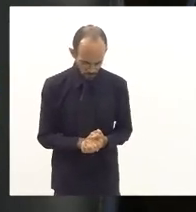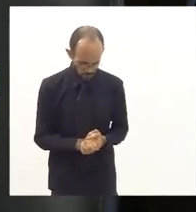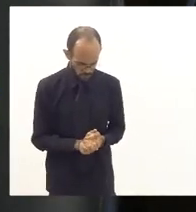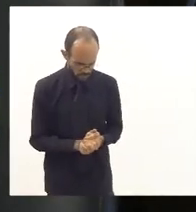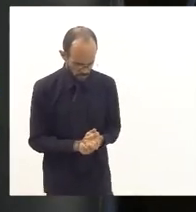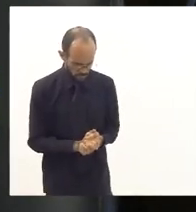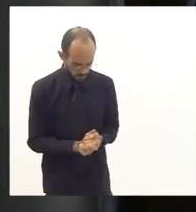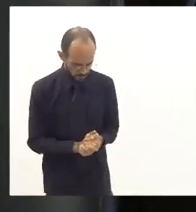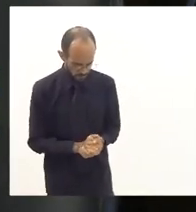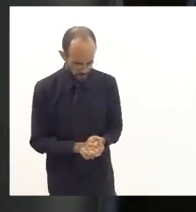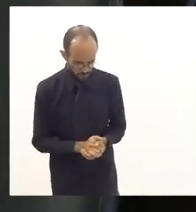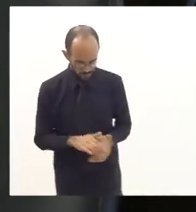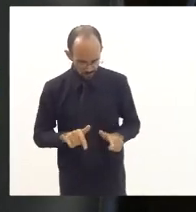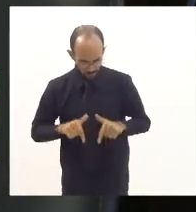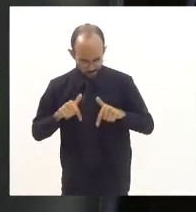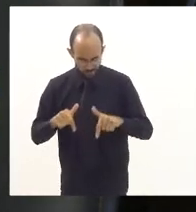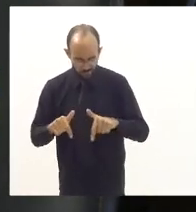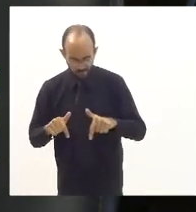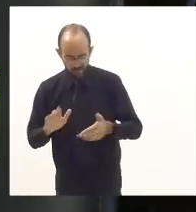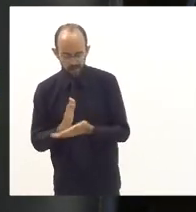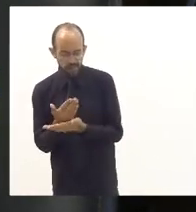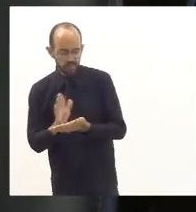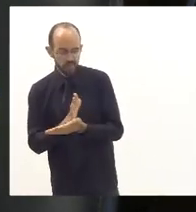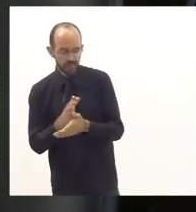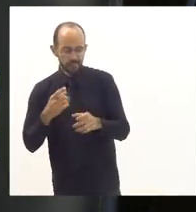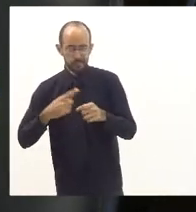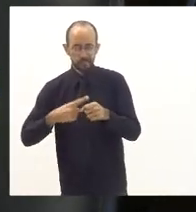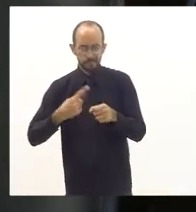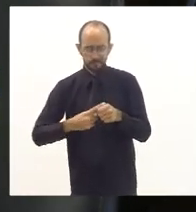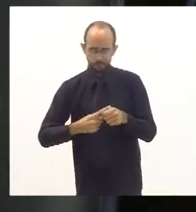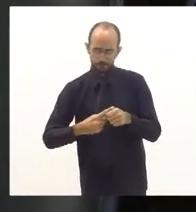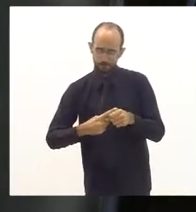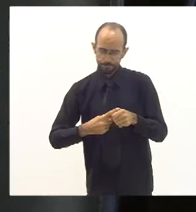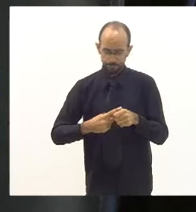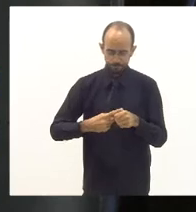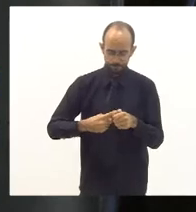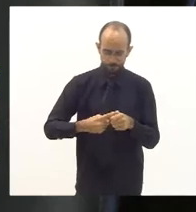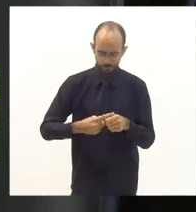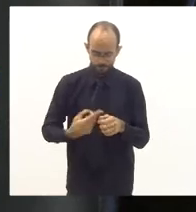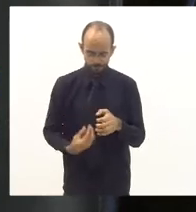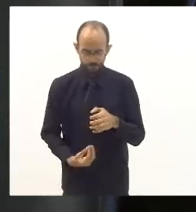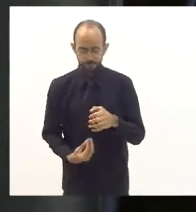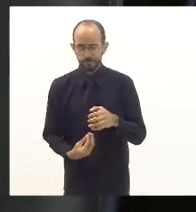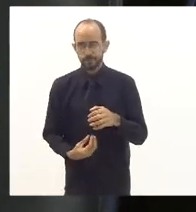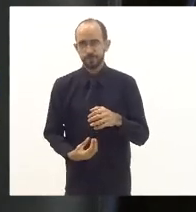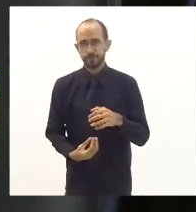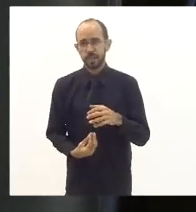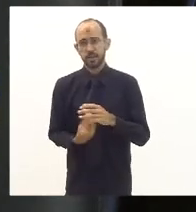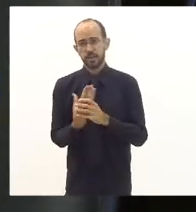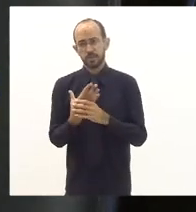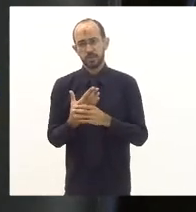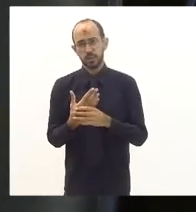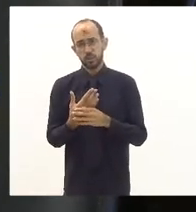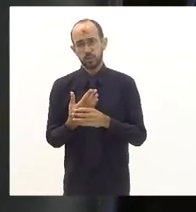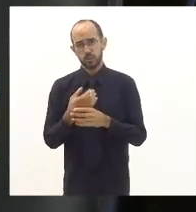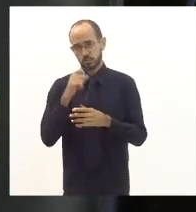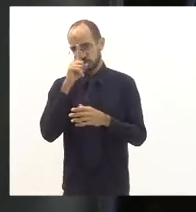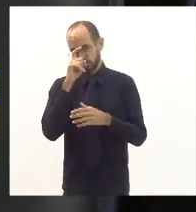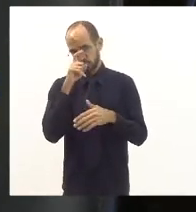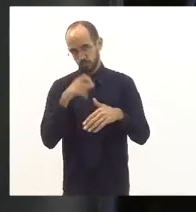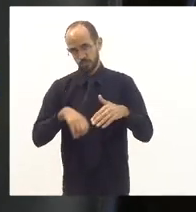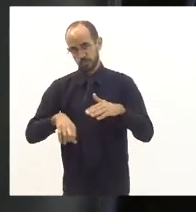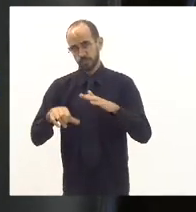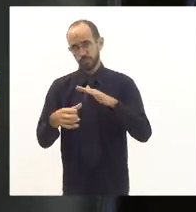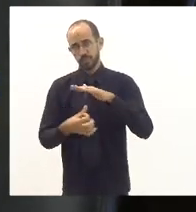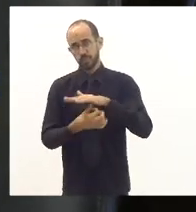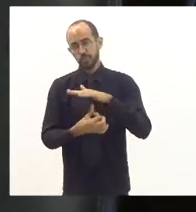uma iniciativa de alguns municípios para a construção do ambulatório LGBT, e aí com destaque para